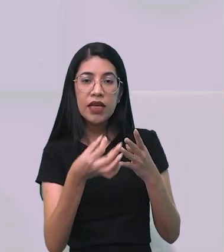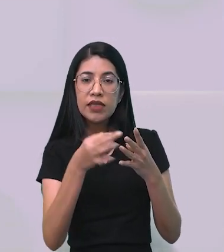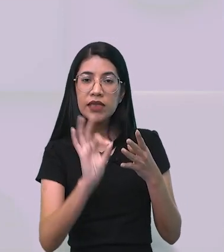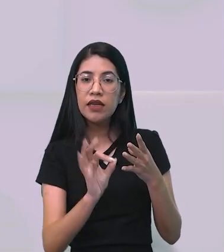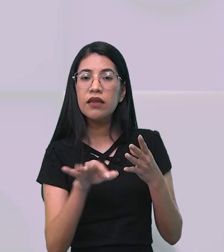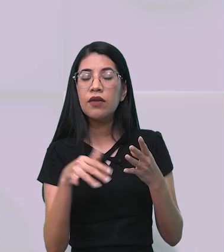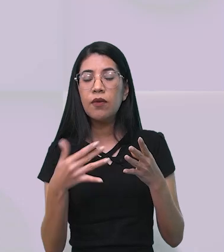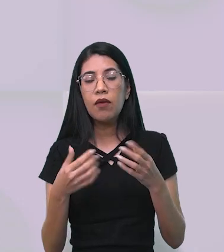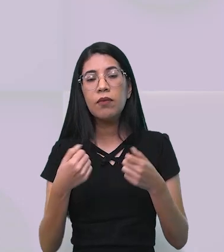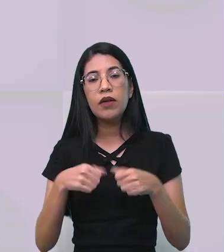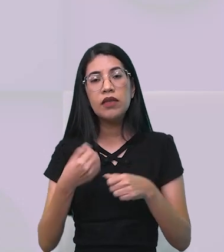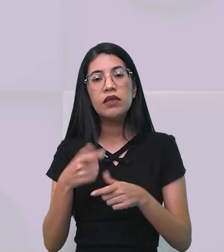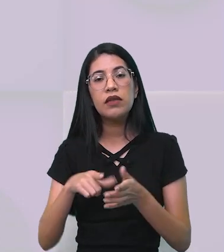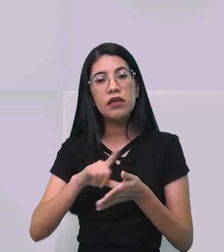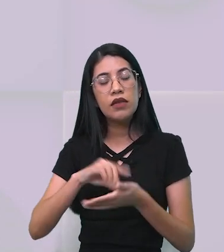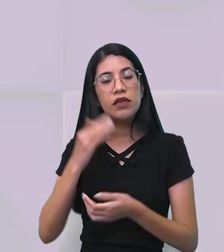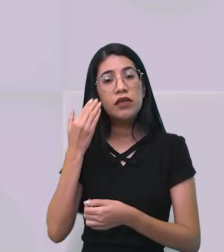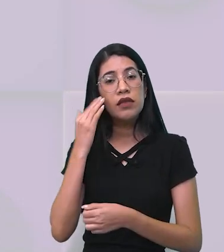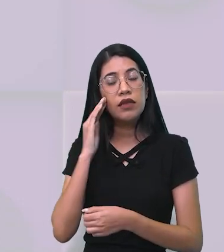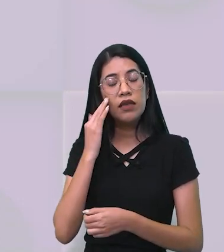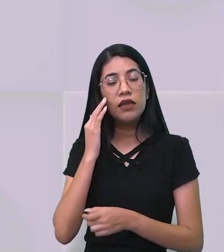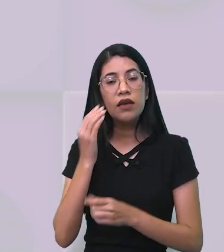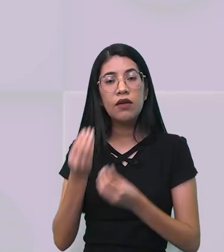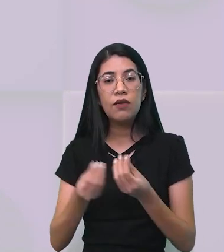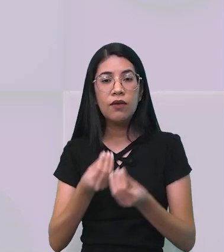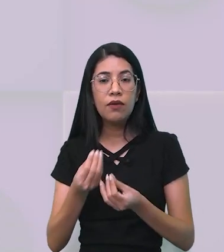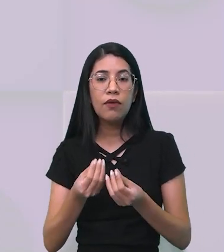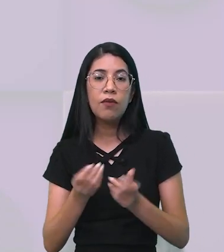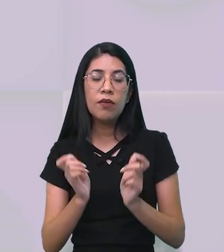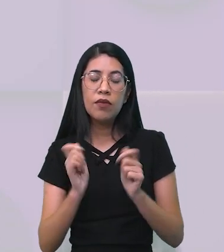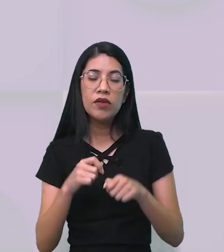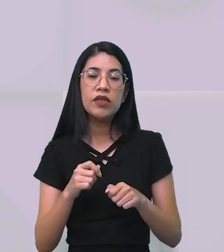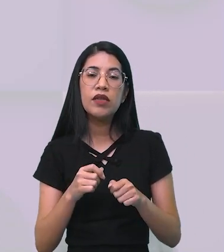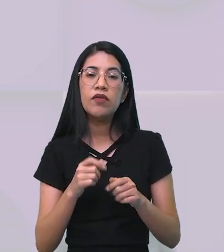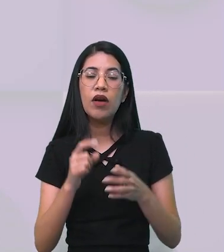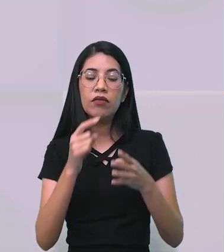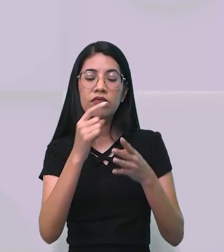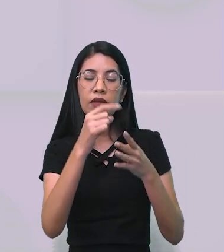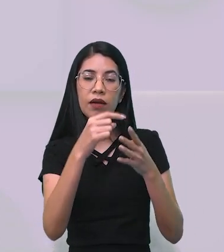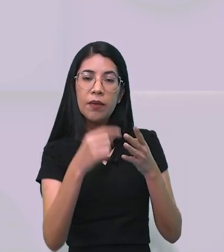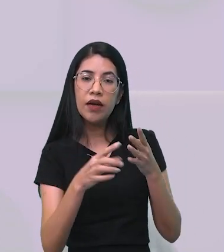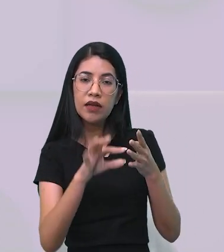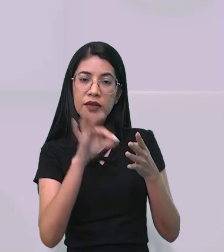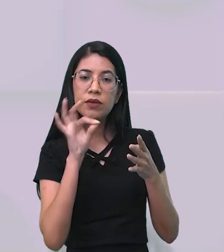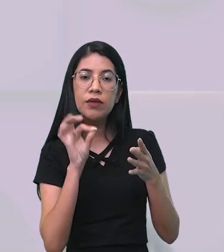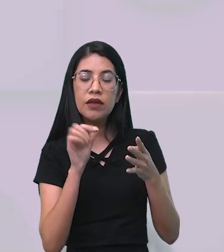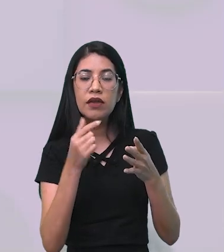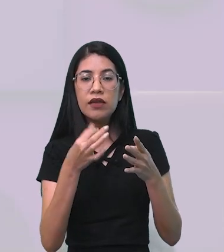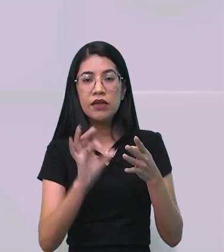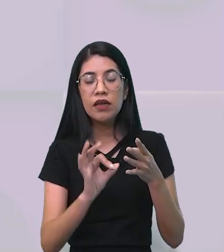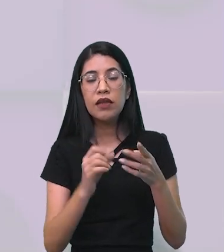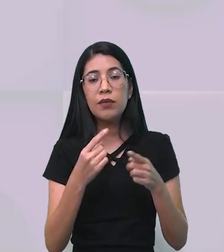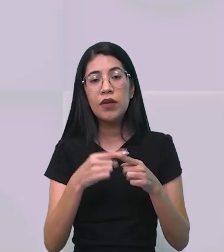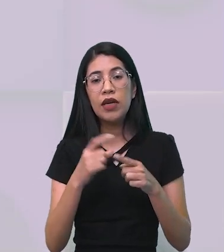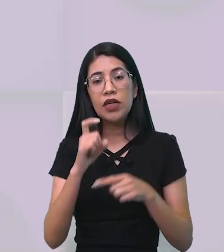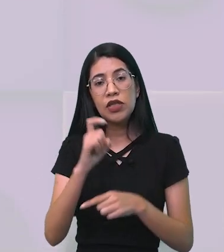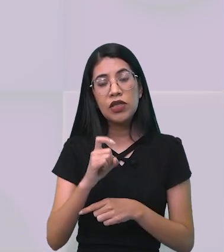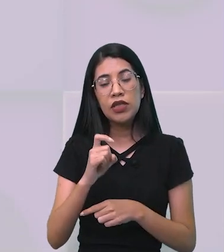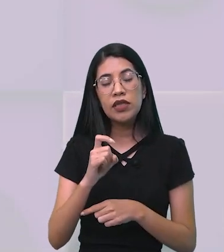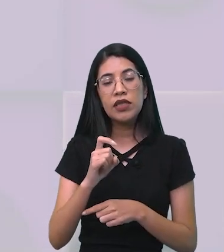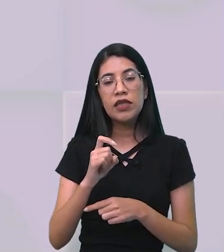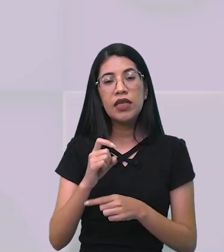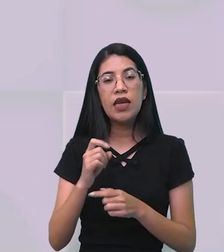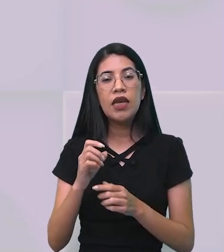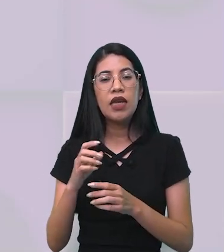precisa entender direitinho como marcar a alternativa correta, porque um x e um x ao quadrado pode